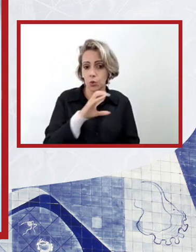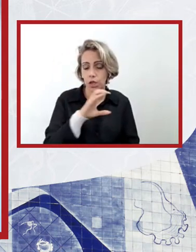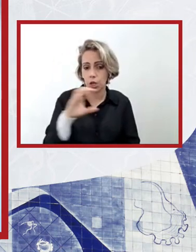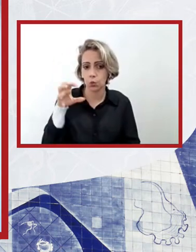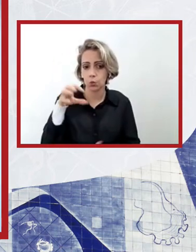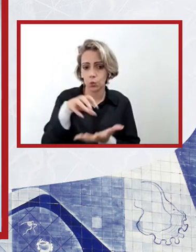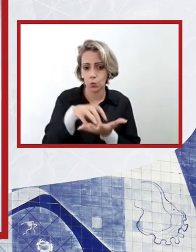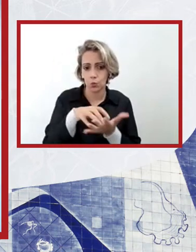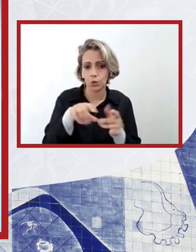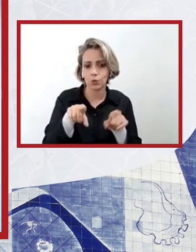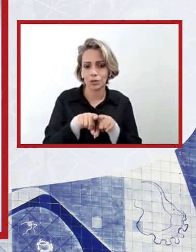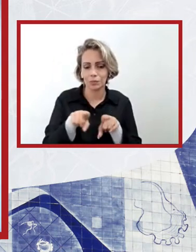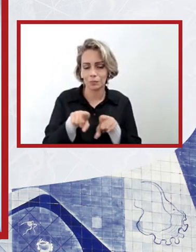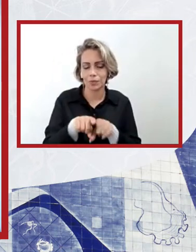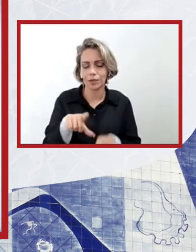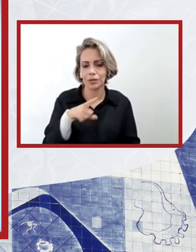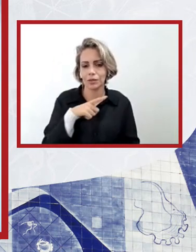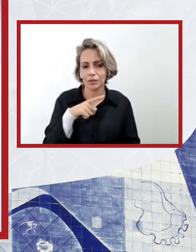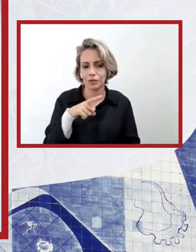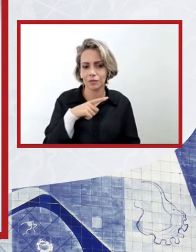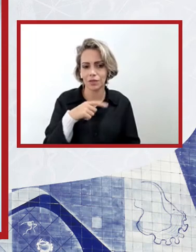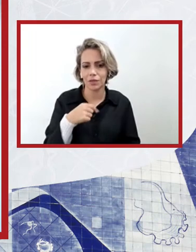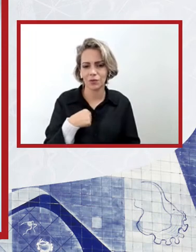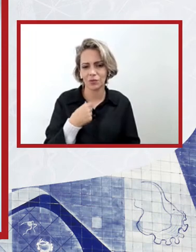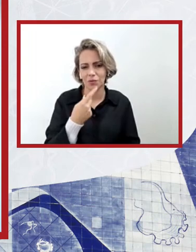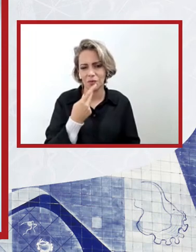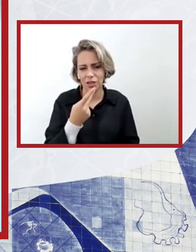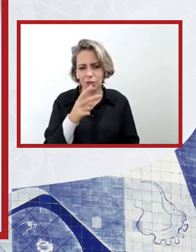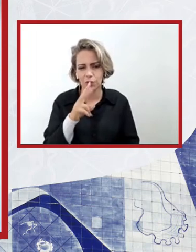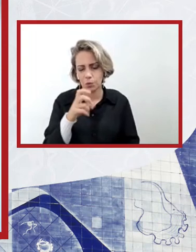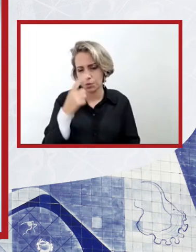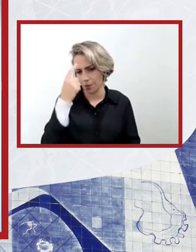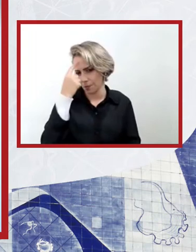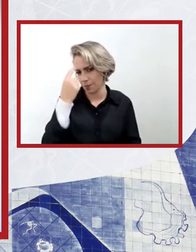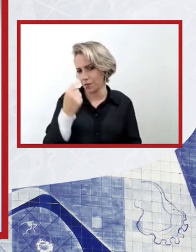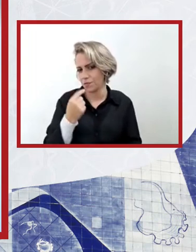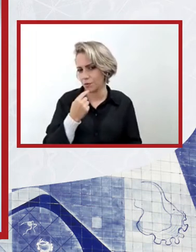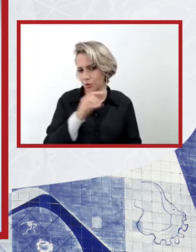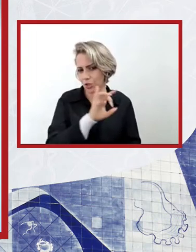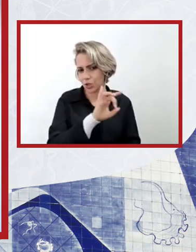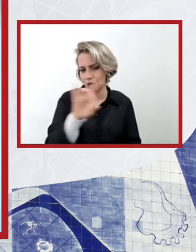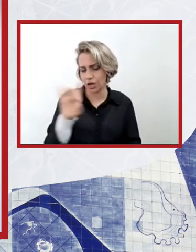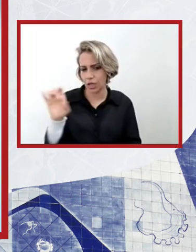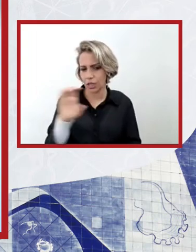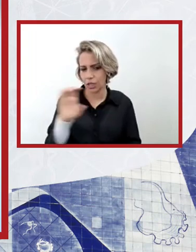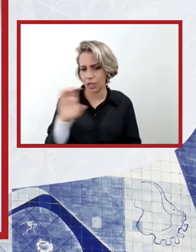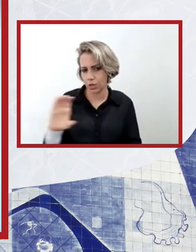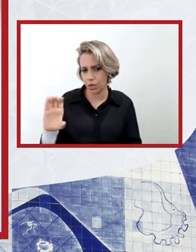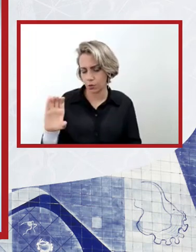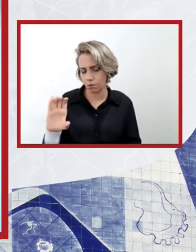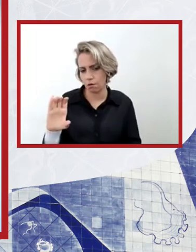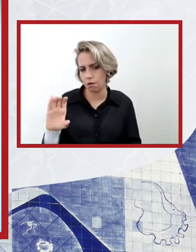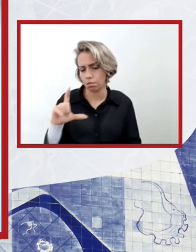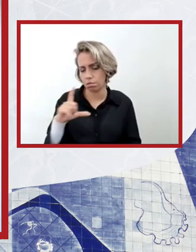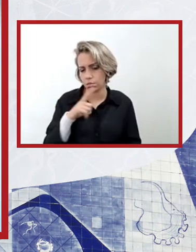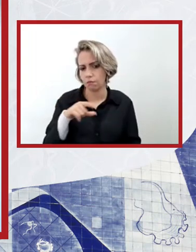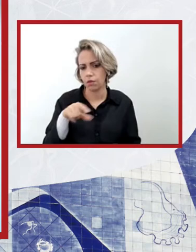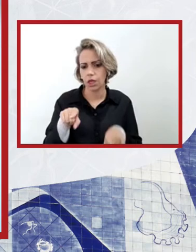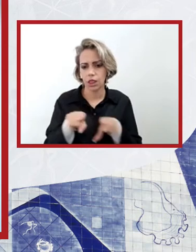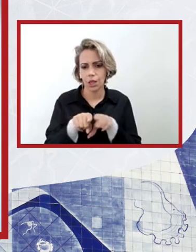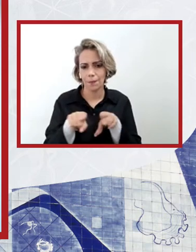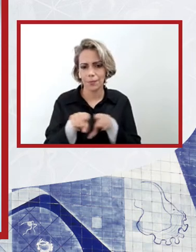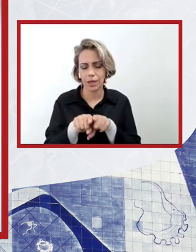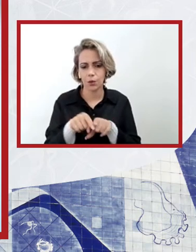Apareceu, estou me referindo assim aos perfis, né, desses coordenadores. Apareceu também